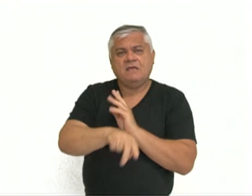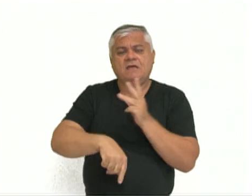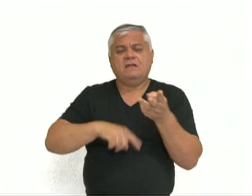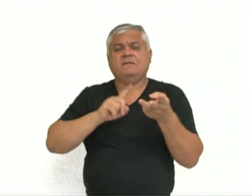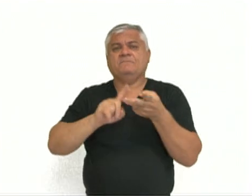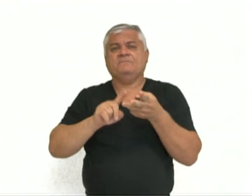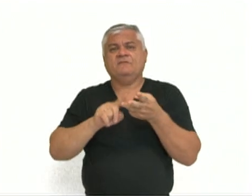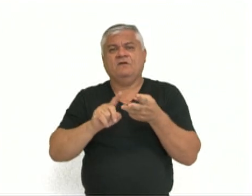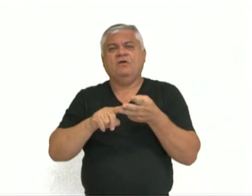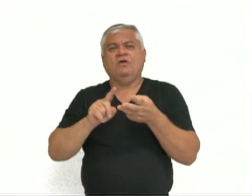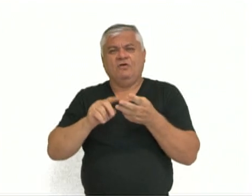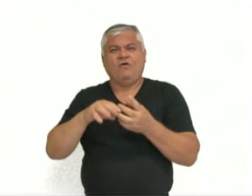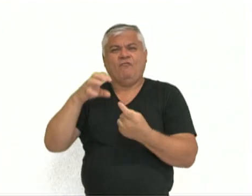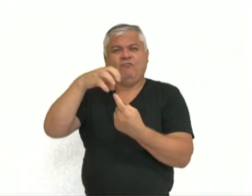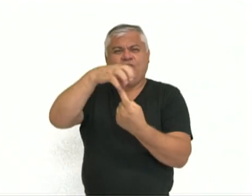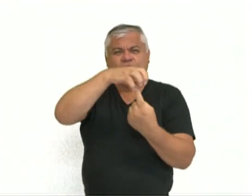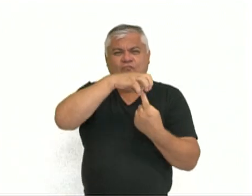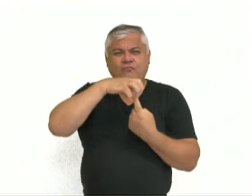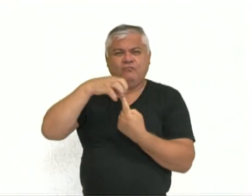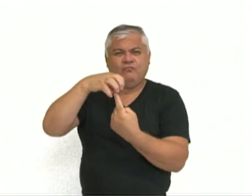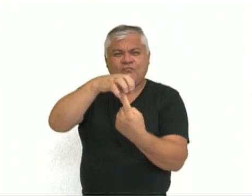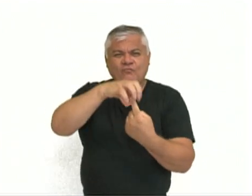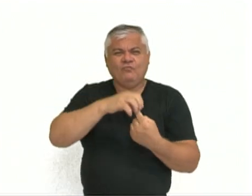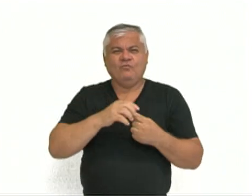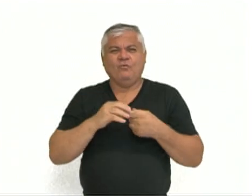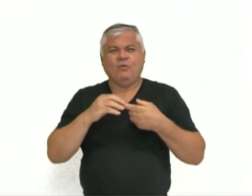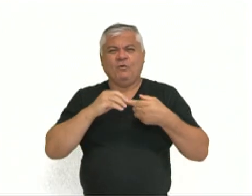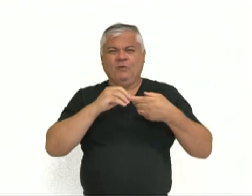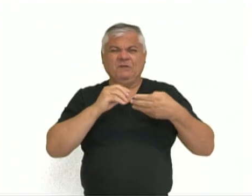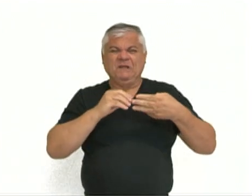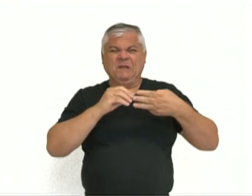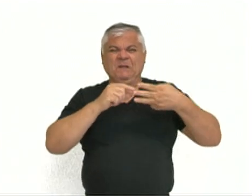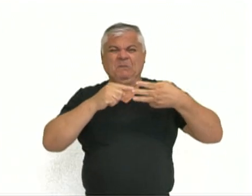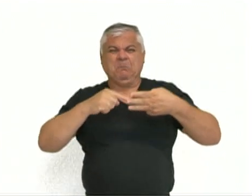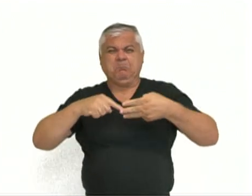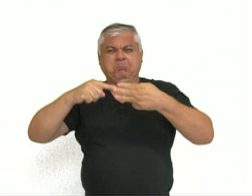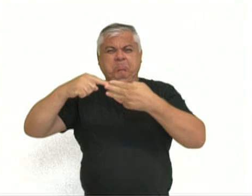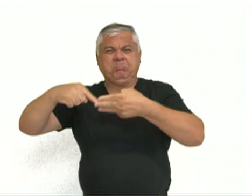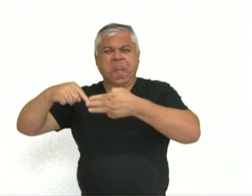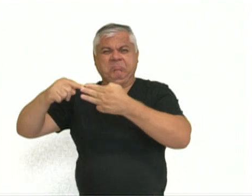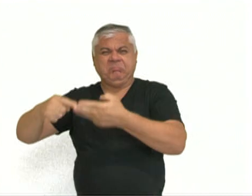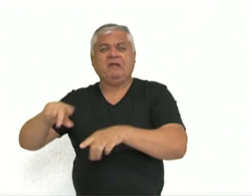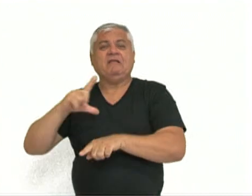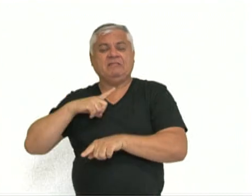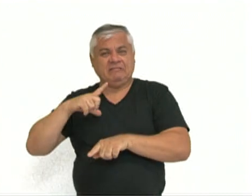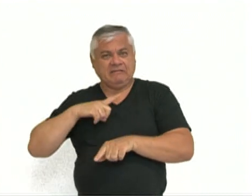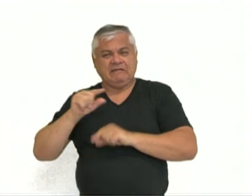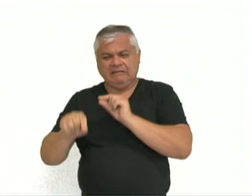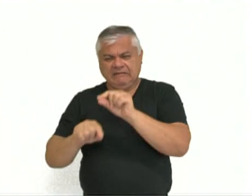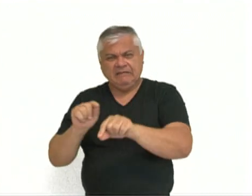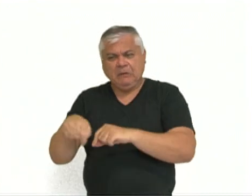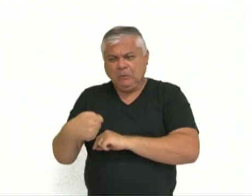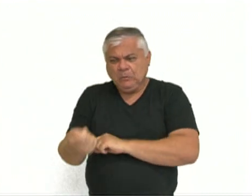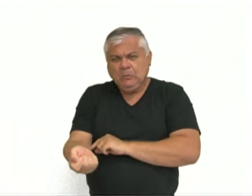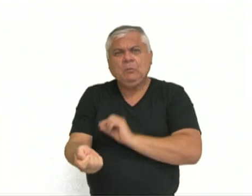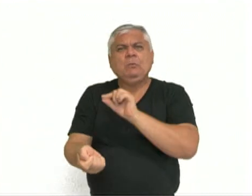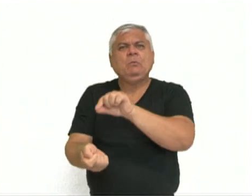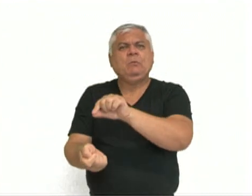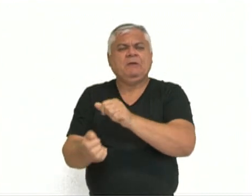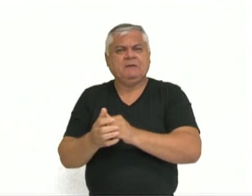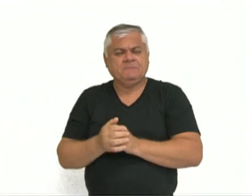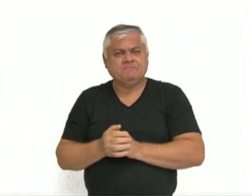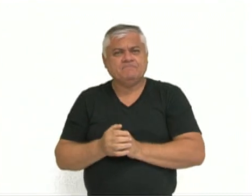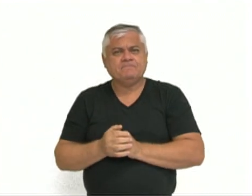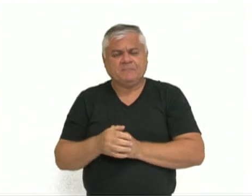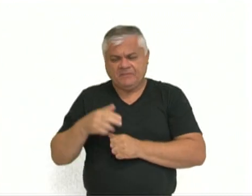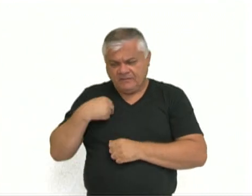por alguns fungos, por micro-organismos. Normalmente a gente sabe que a geosmina está presente quando, por exemplo,